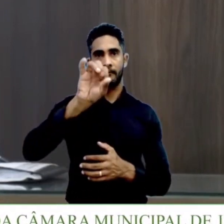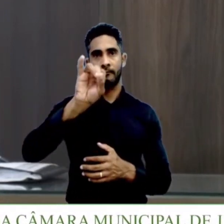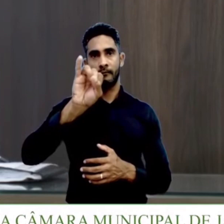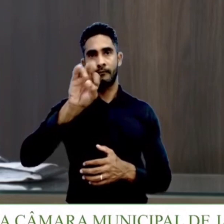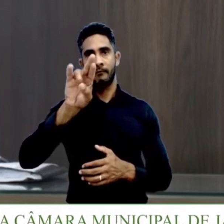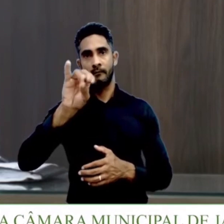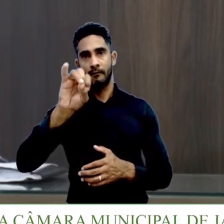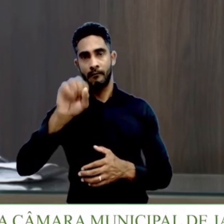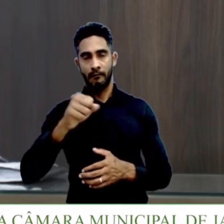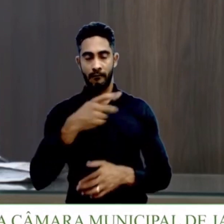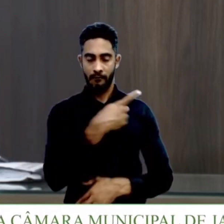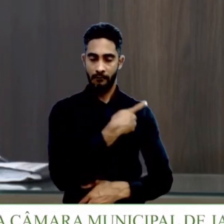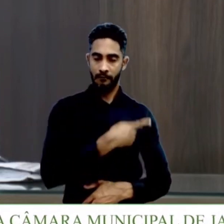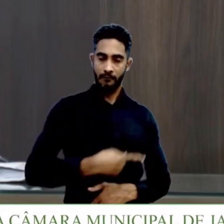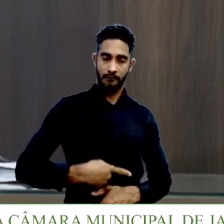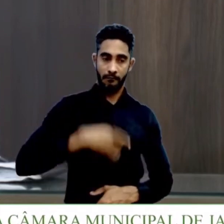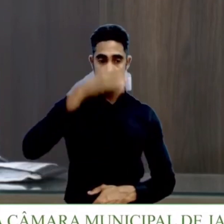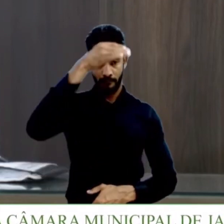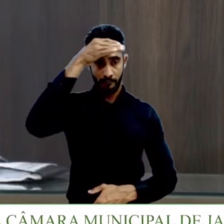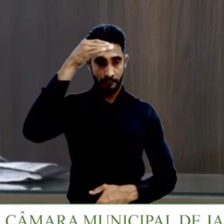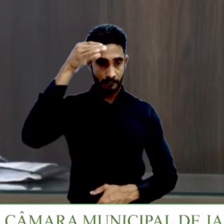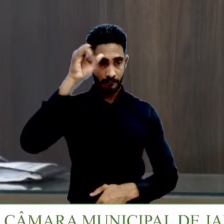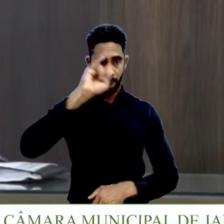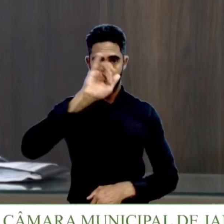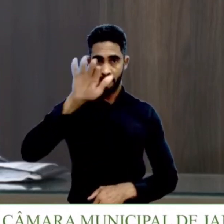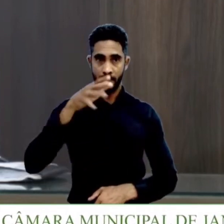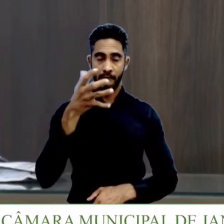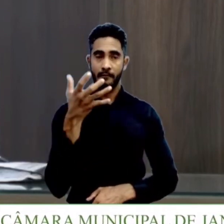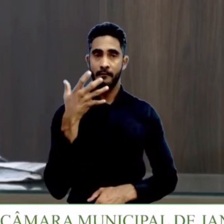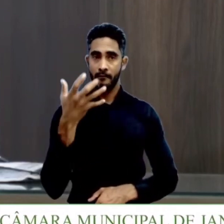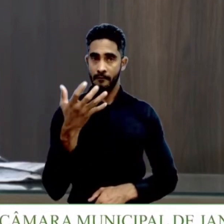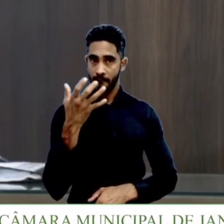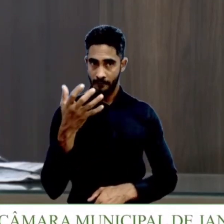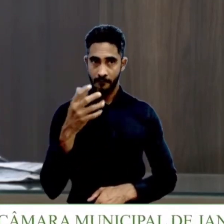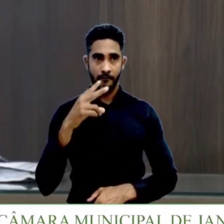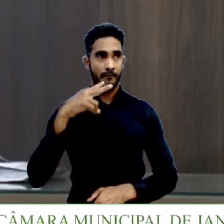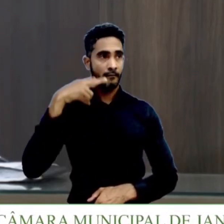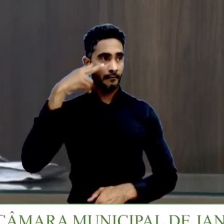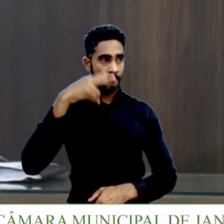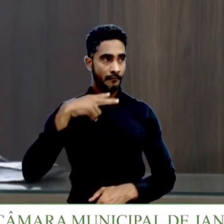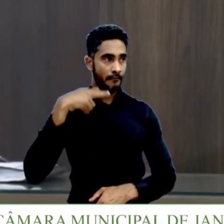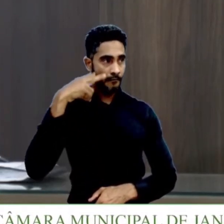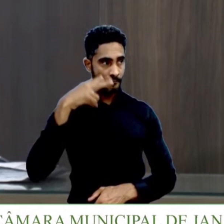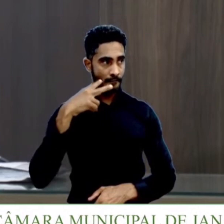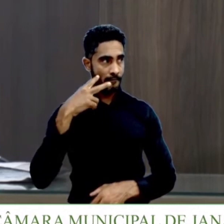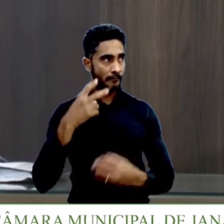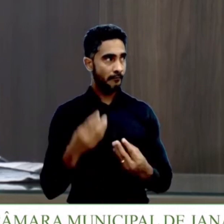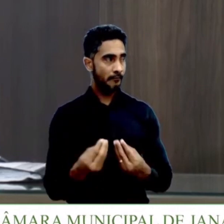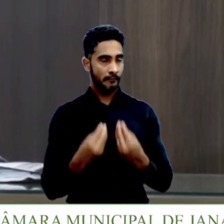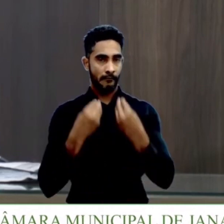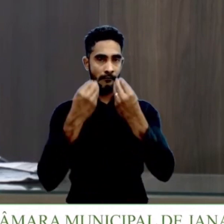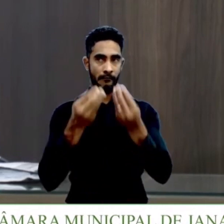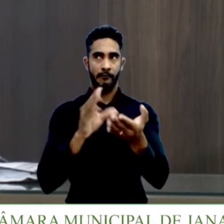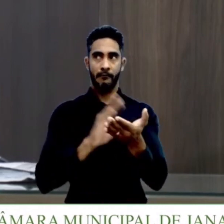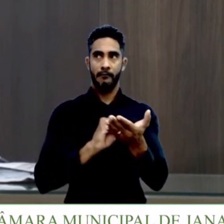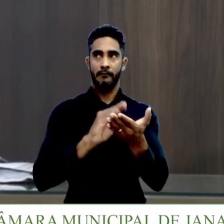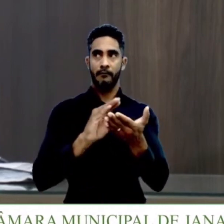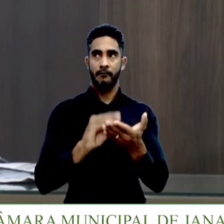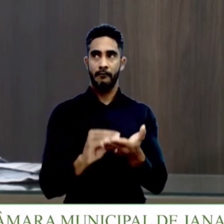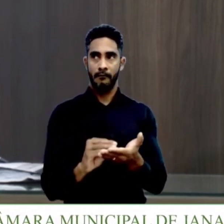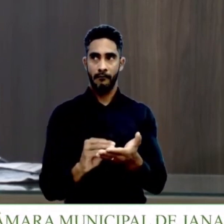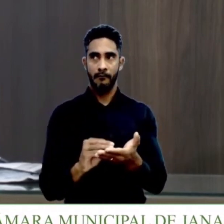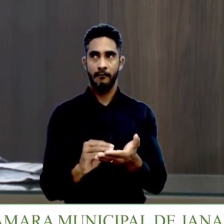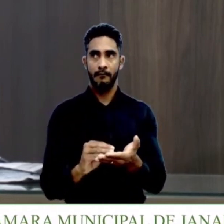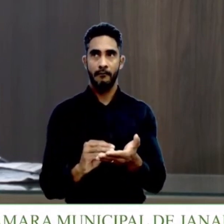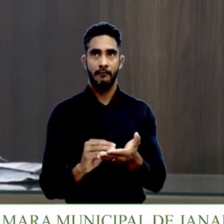Lopes, presidente da Câmara Municipal de Janaúba. Requeiro aos senhores vereadores que seja feita e conste em ata